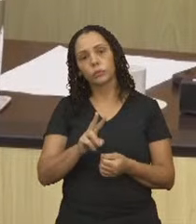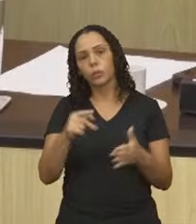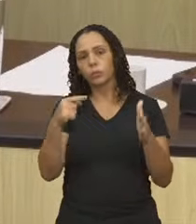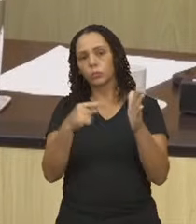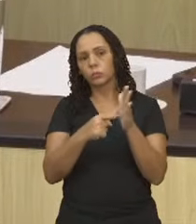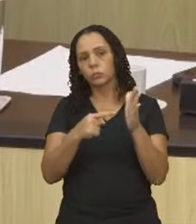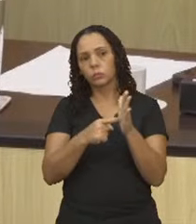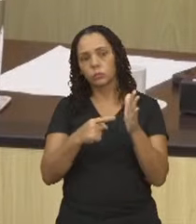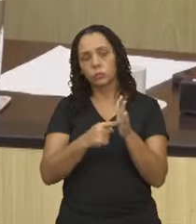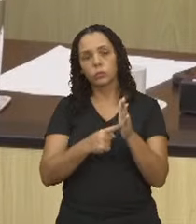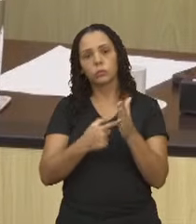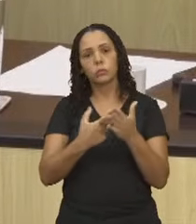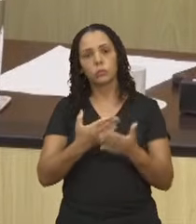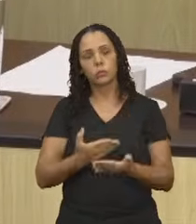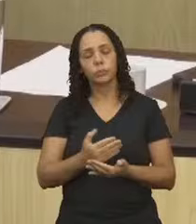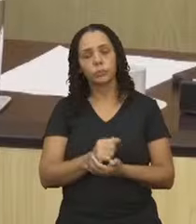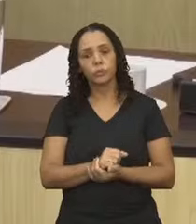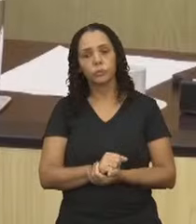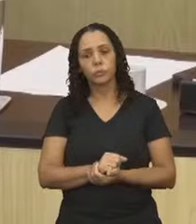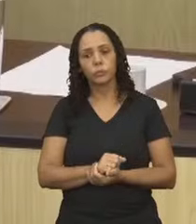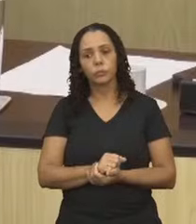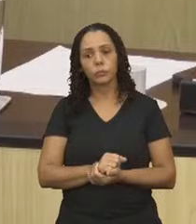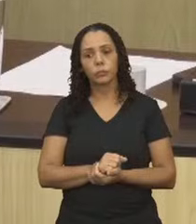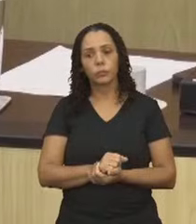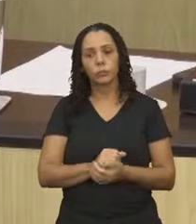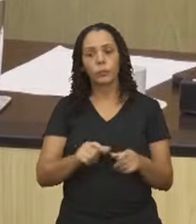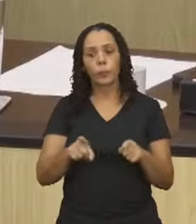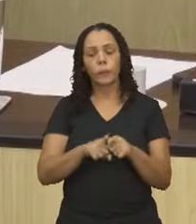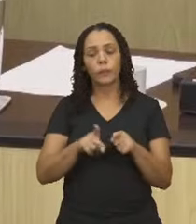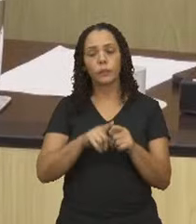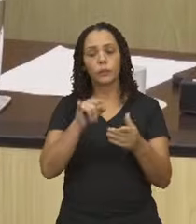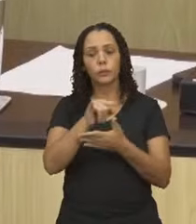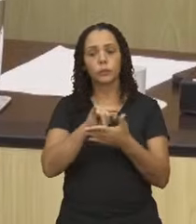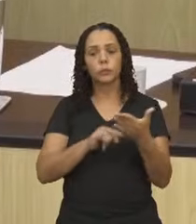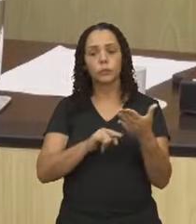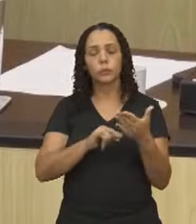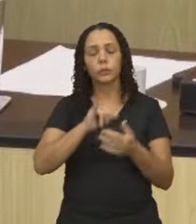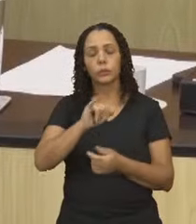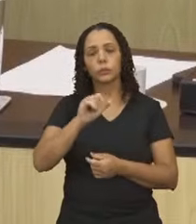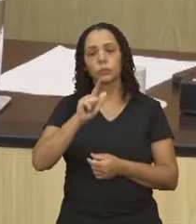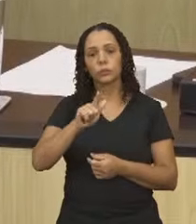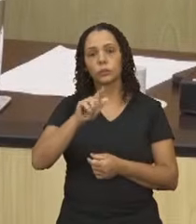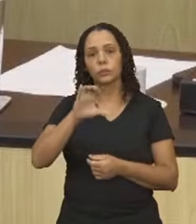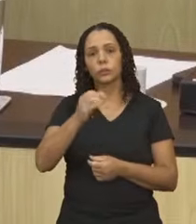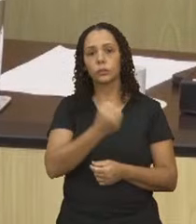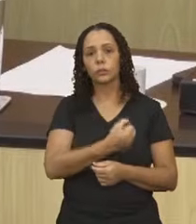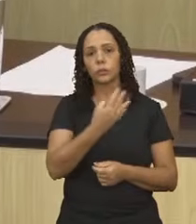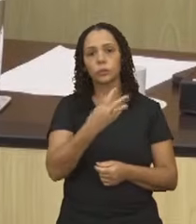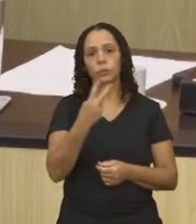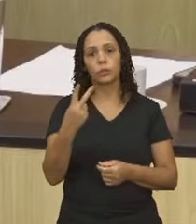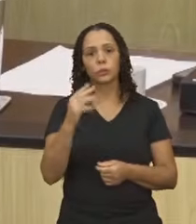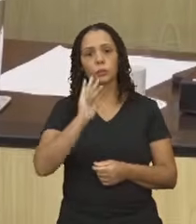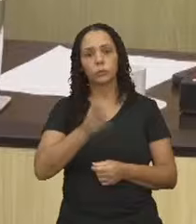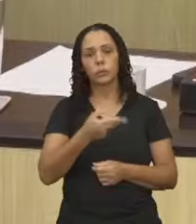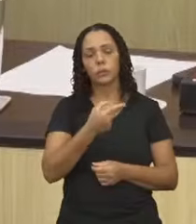no ano de 1998, bem como a certidão IGC número